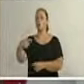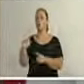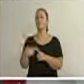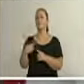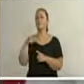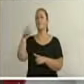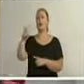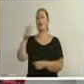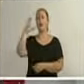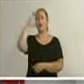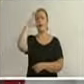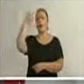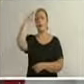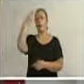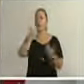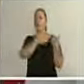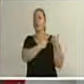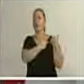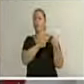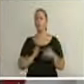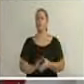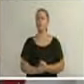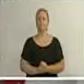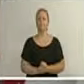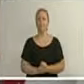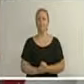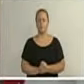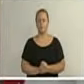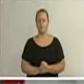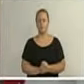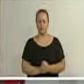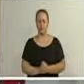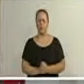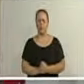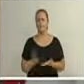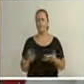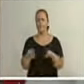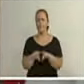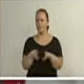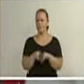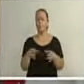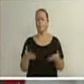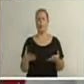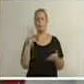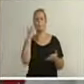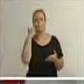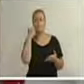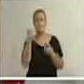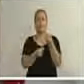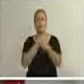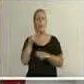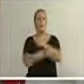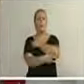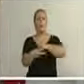impedimento. A lei que trata sobre o crime de responsabilidade, ela realmente é antiga, é